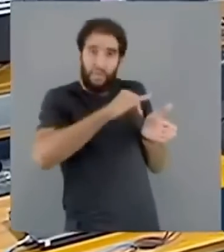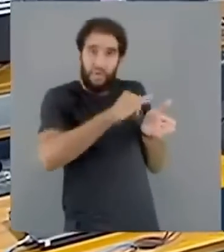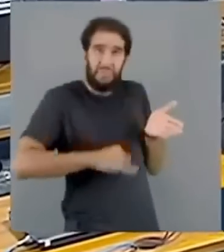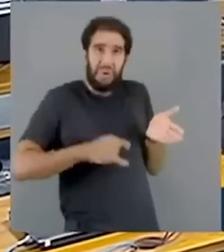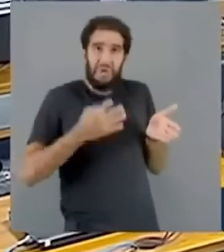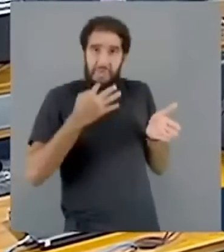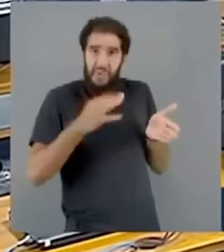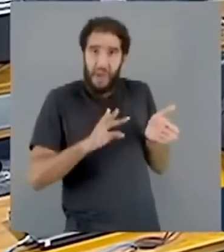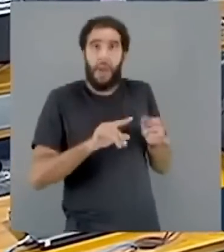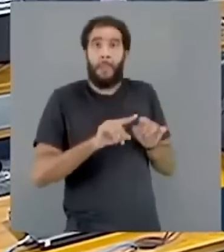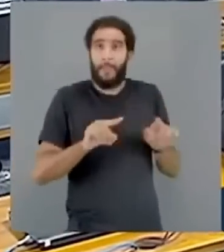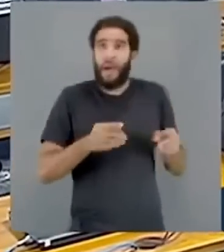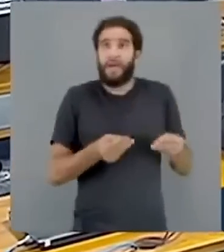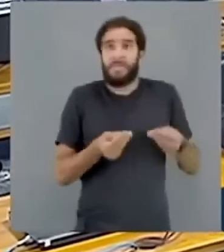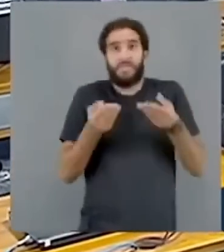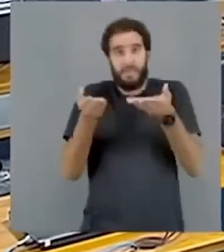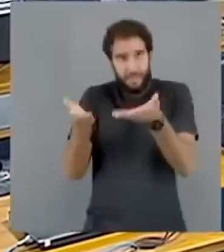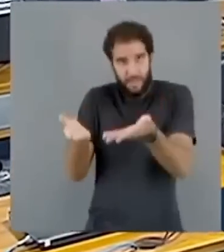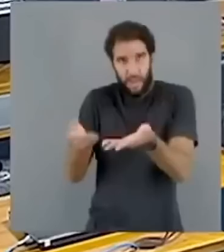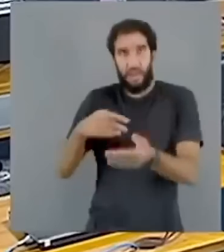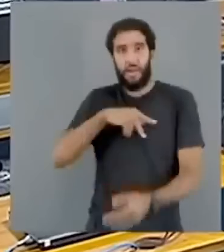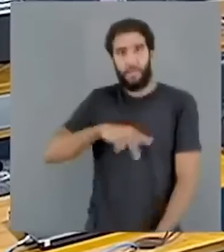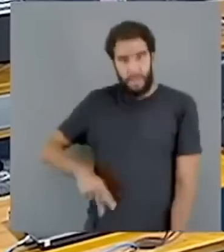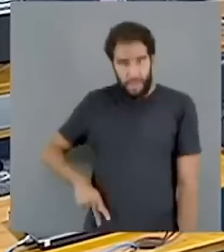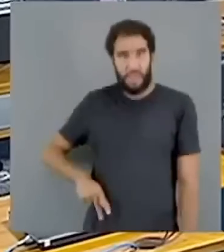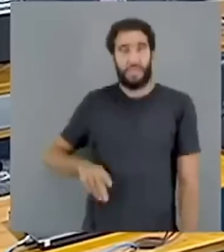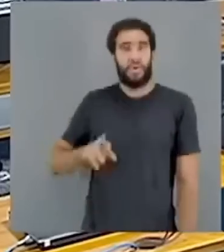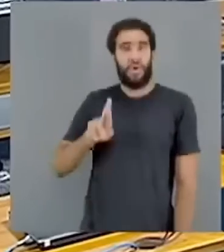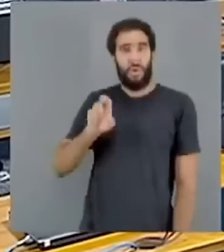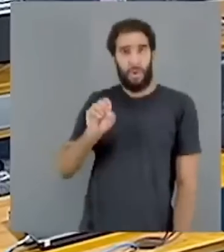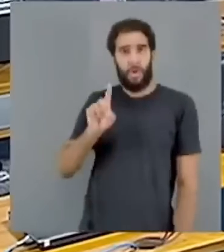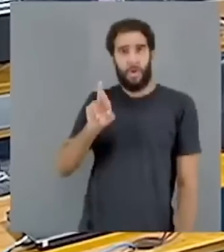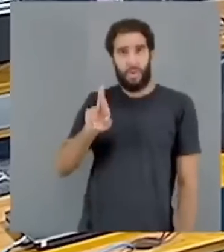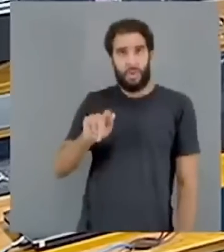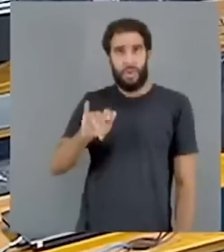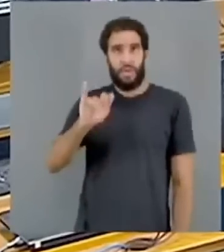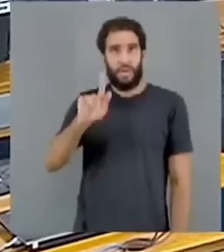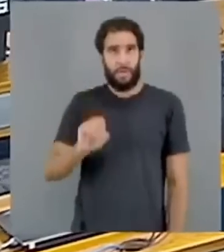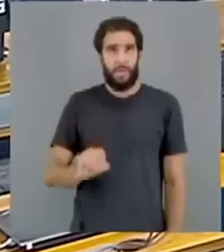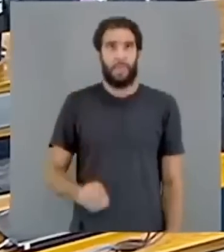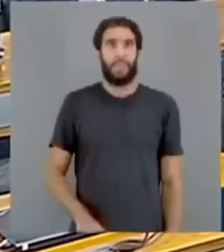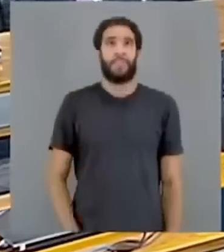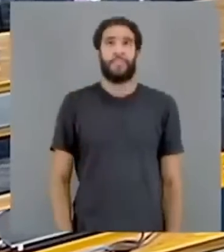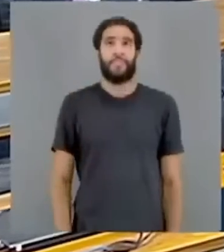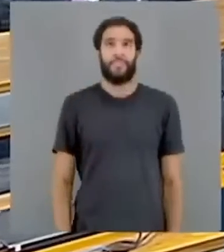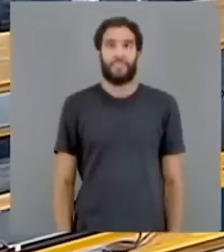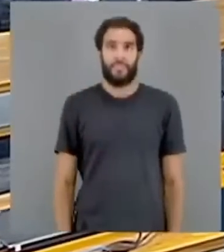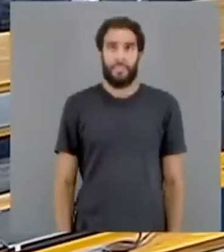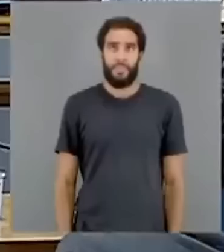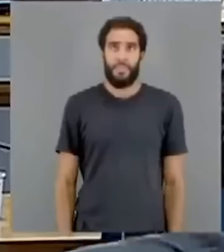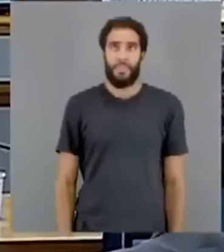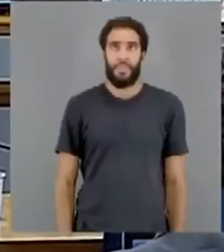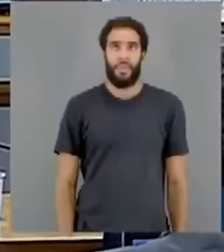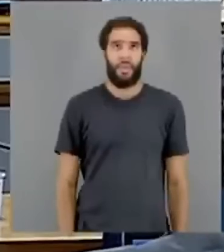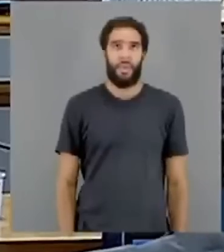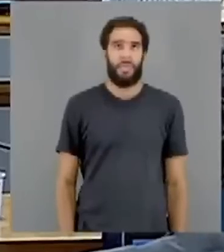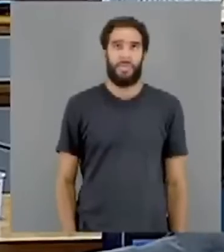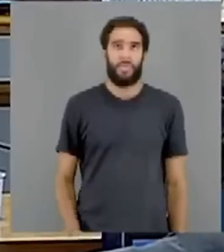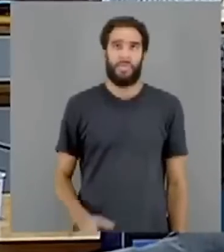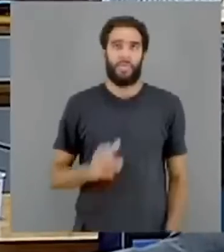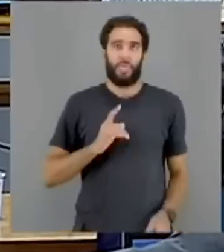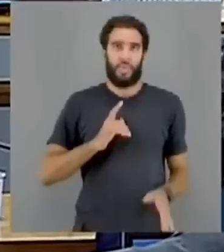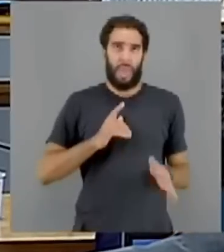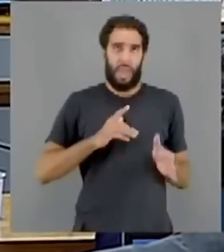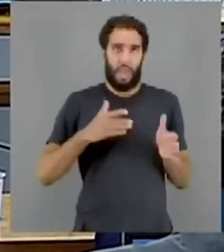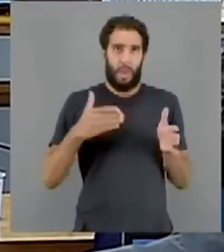mas está entregue, será entregue ao presidente Rodrigo Pacheco. Não há indeferição aqui, hein? Não há indeferição. Vossa Excelência, fica à vontade para fazer